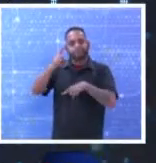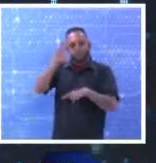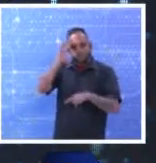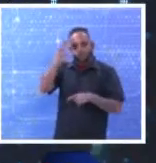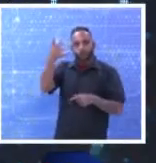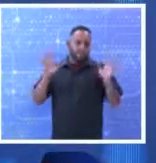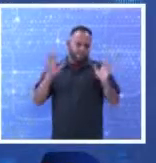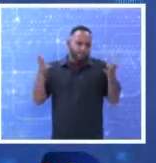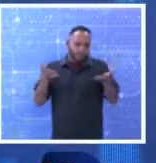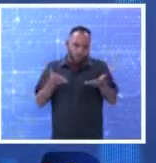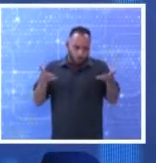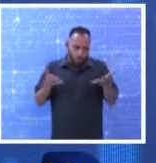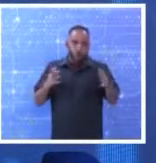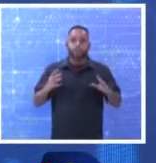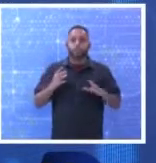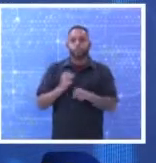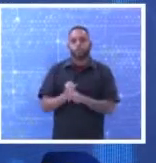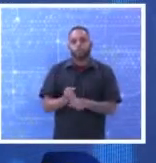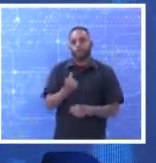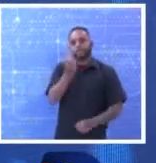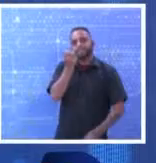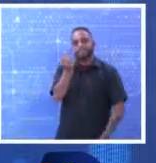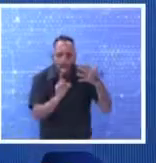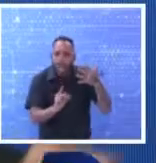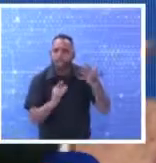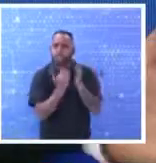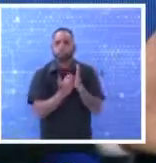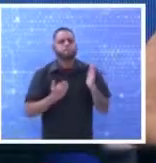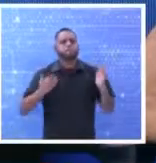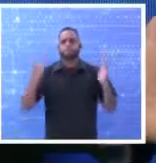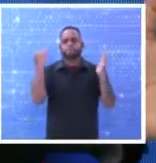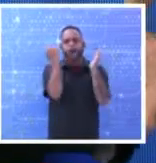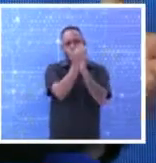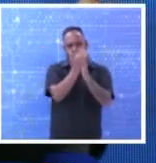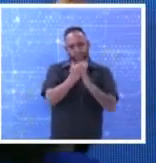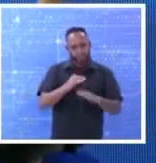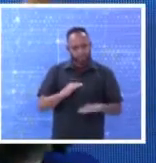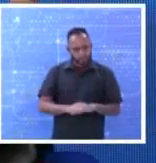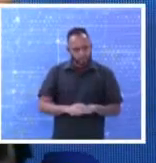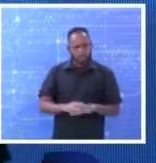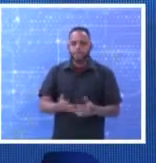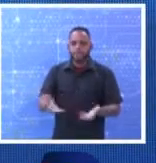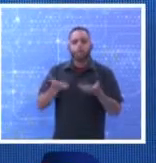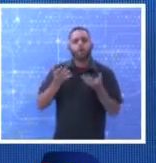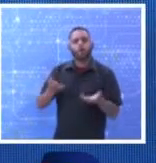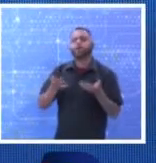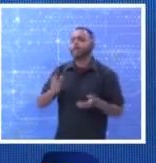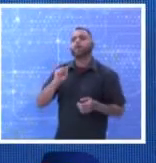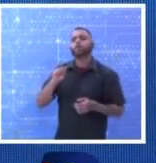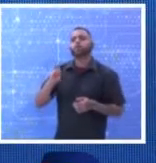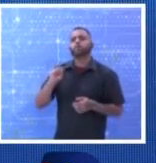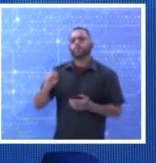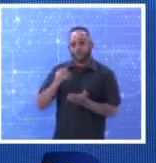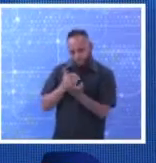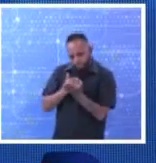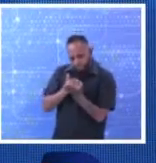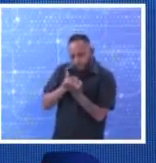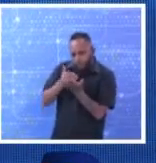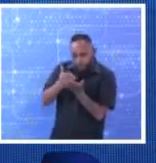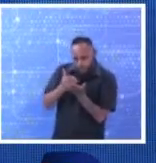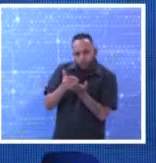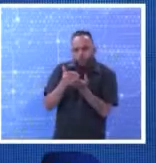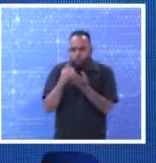a mediação foi do Jornalista Paulo Alceu eu quero fortalecer desde o início dos primeiros passos